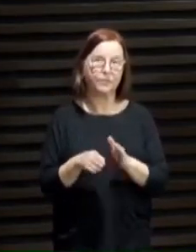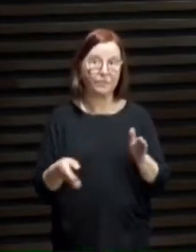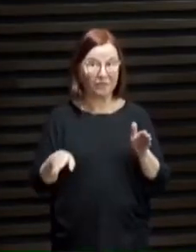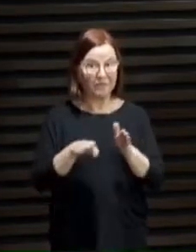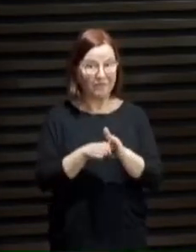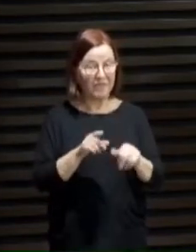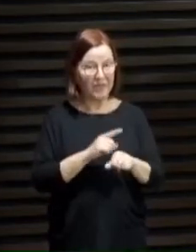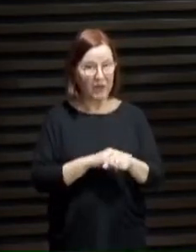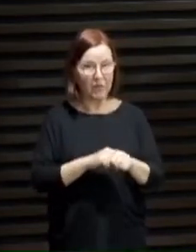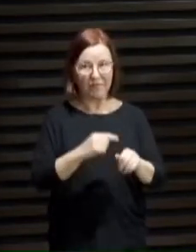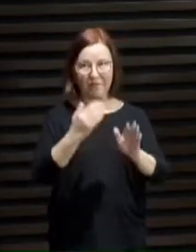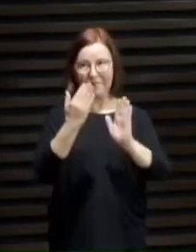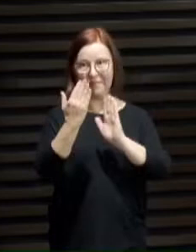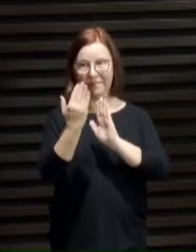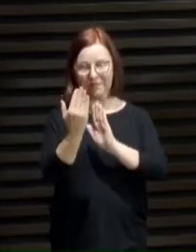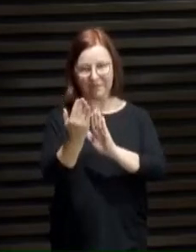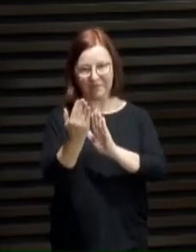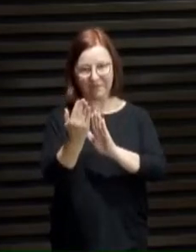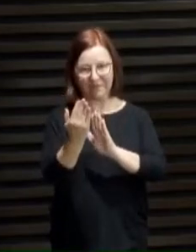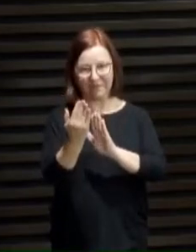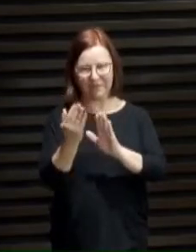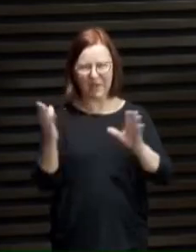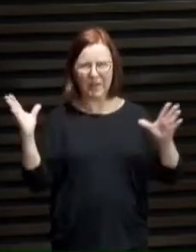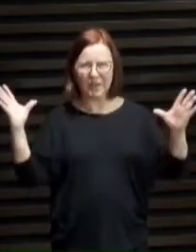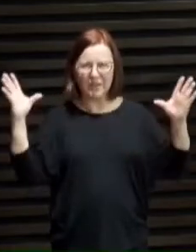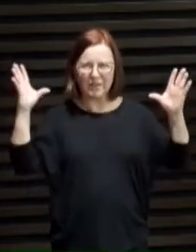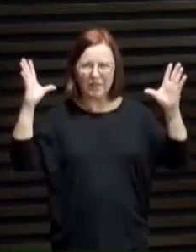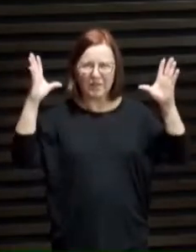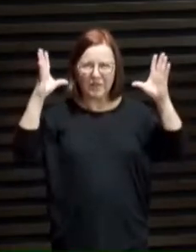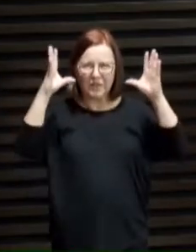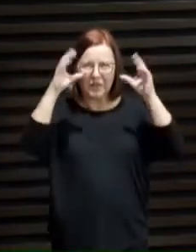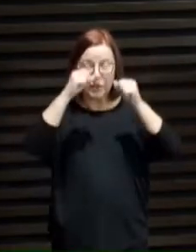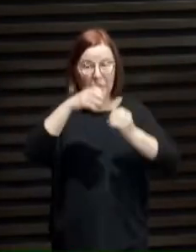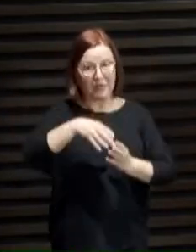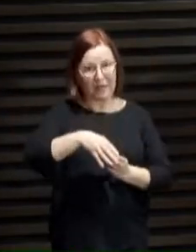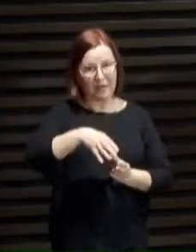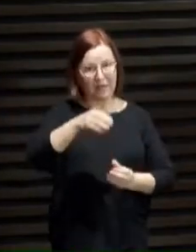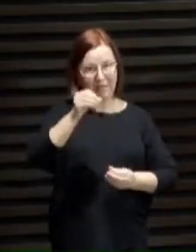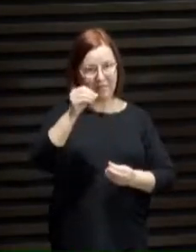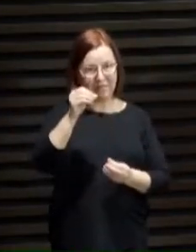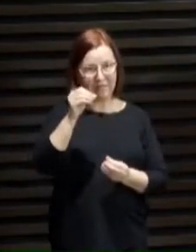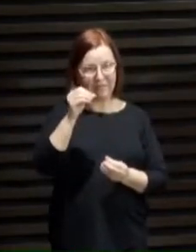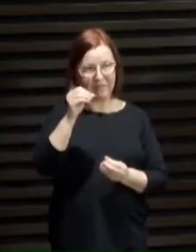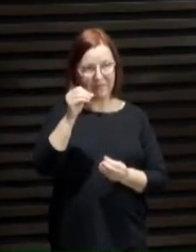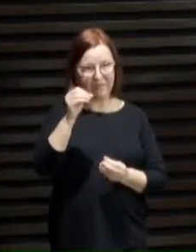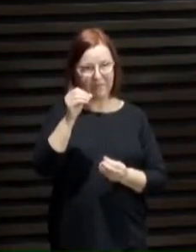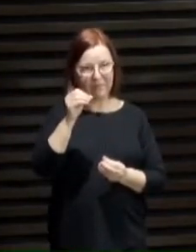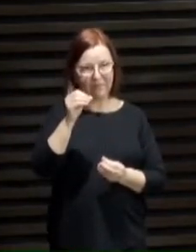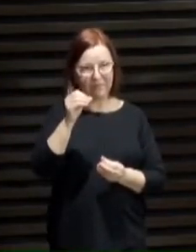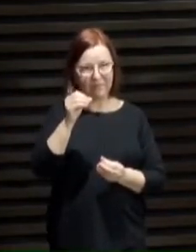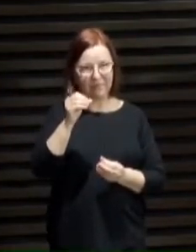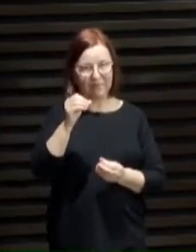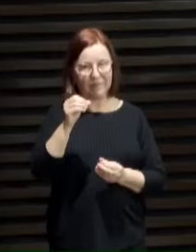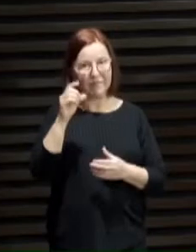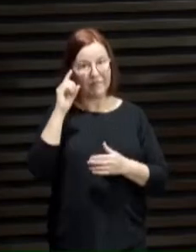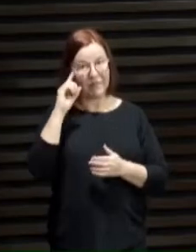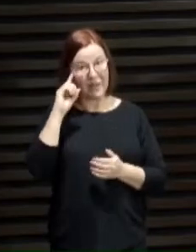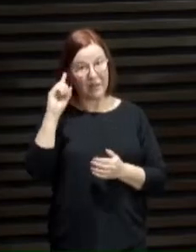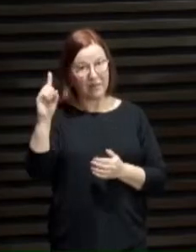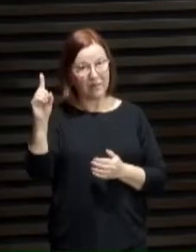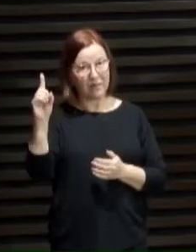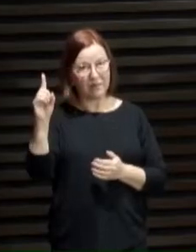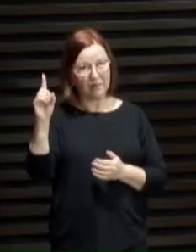de ele enfrentar a noite escura da alma, o dia